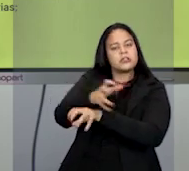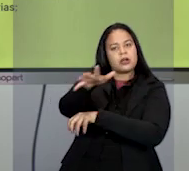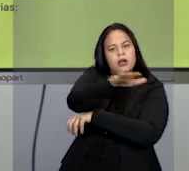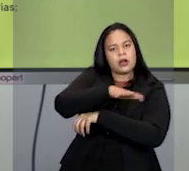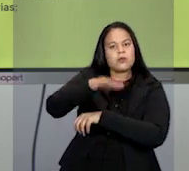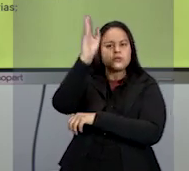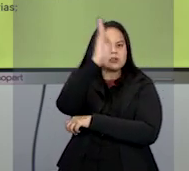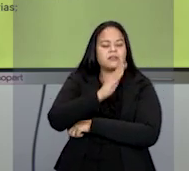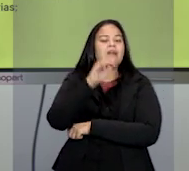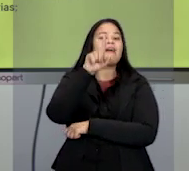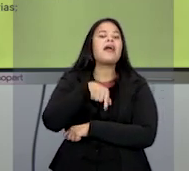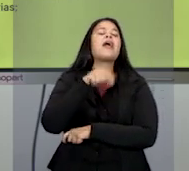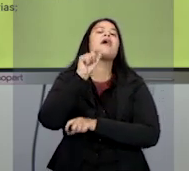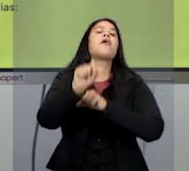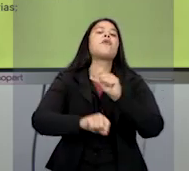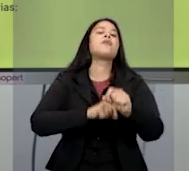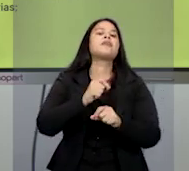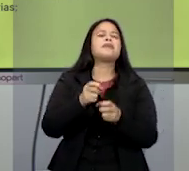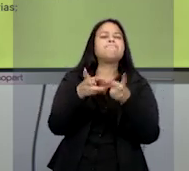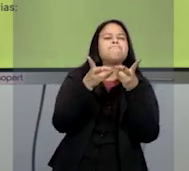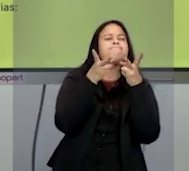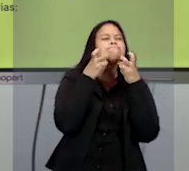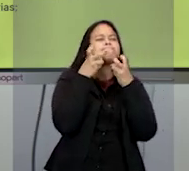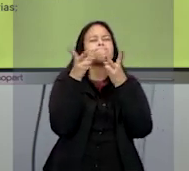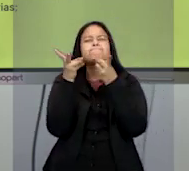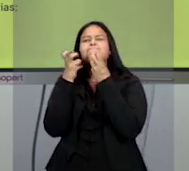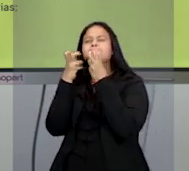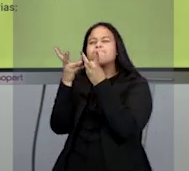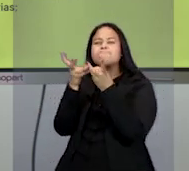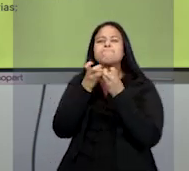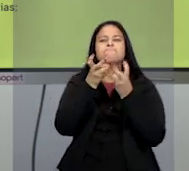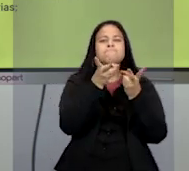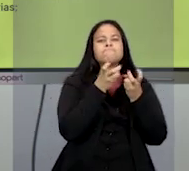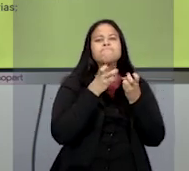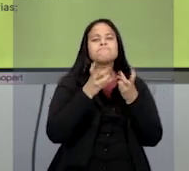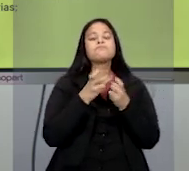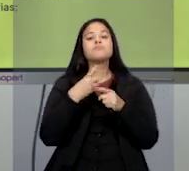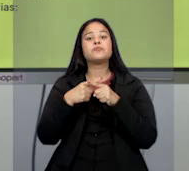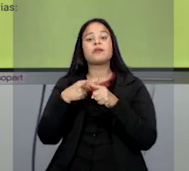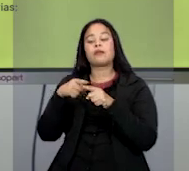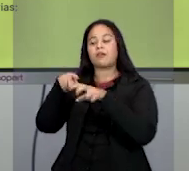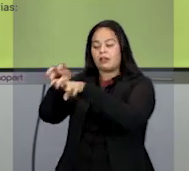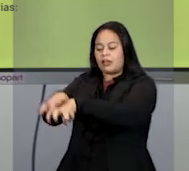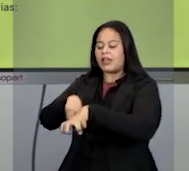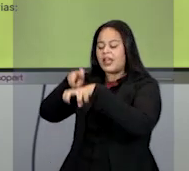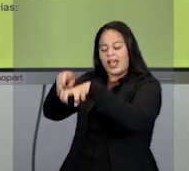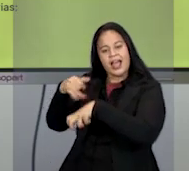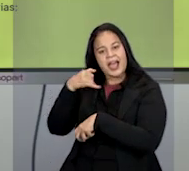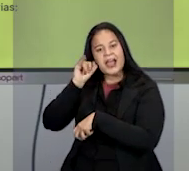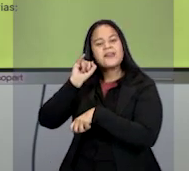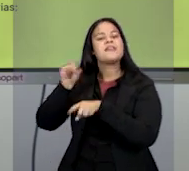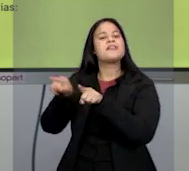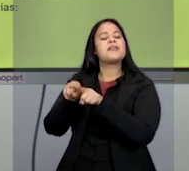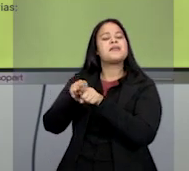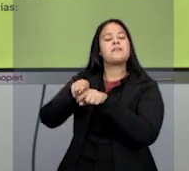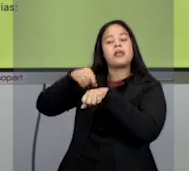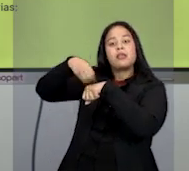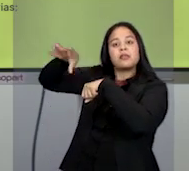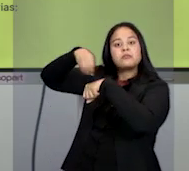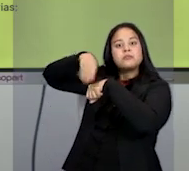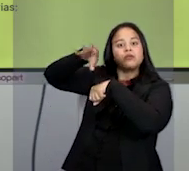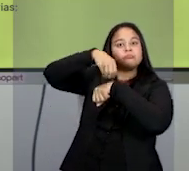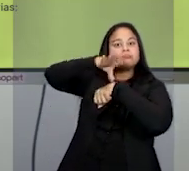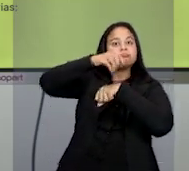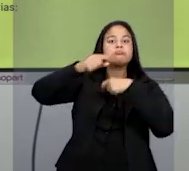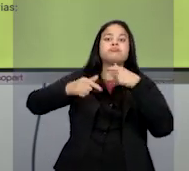brasileiro é uma região aí muito cobiçada, né, pela questão da agricultura e pela questão das importações, né,